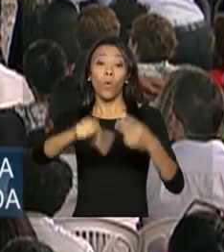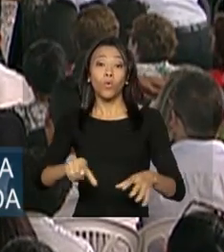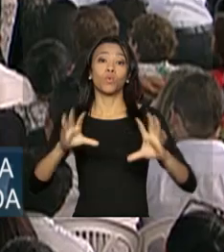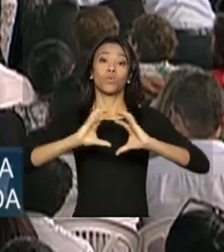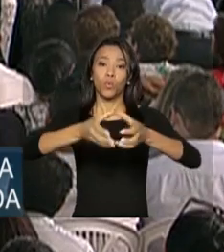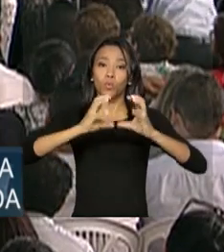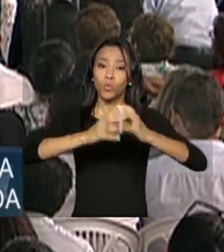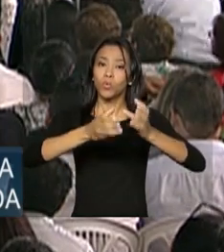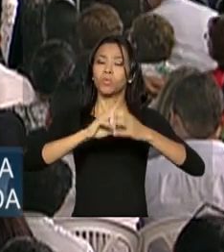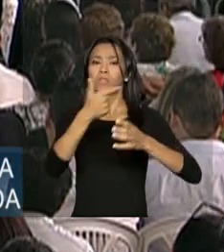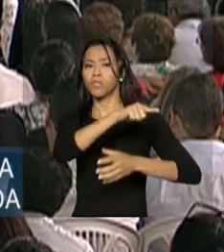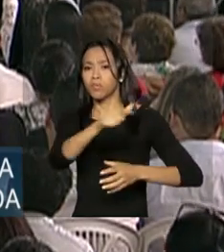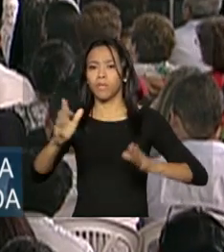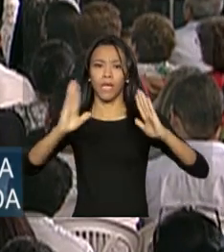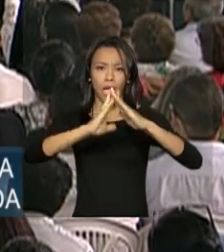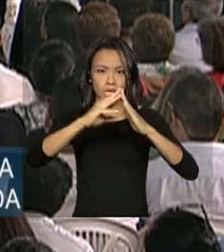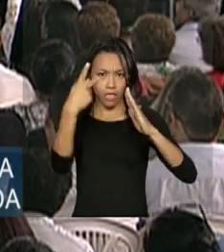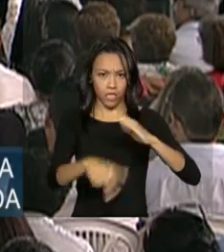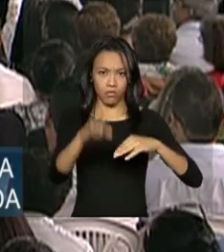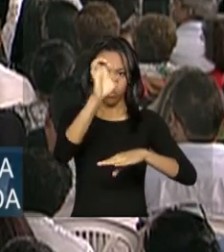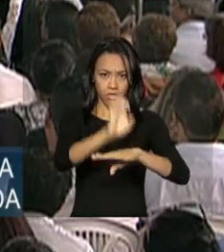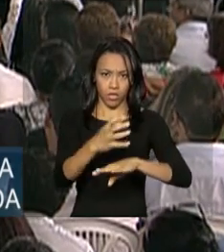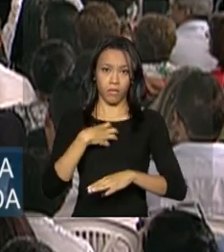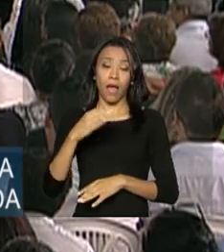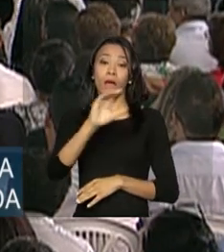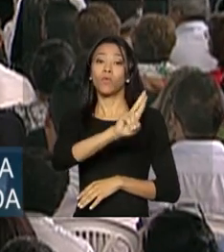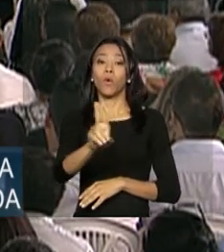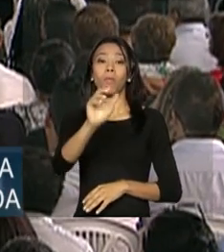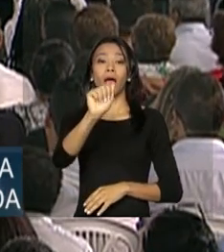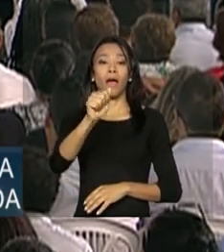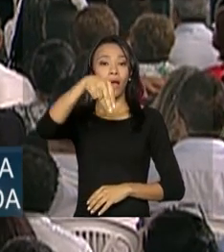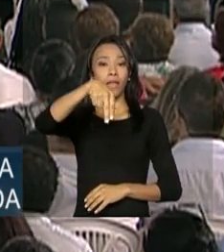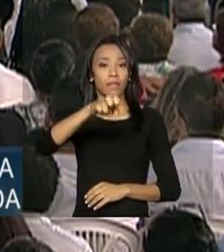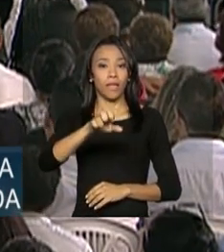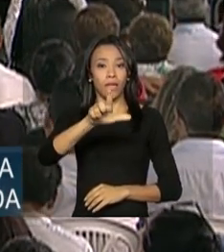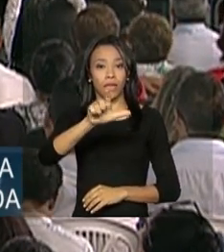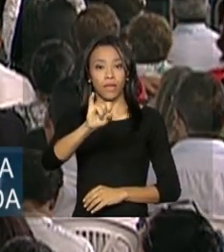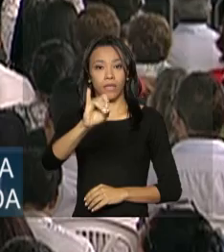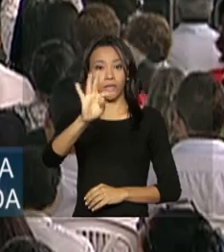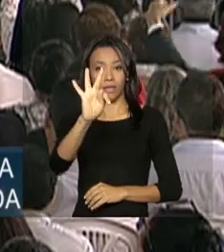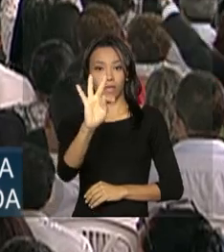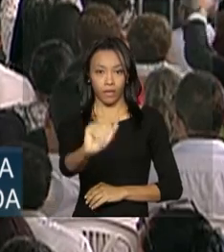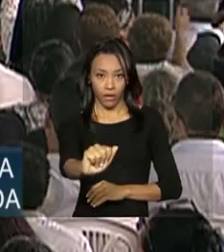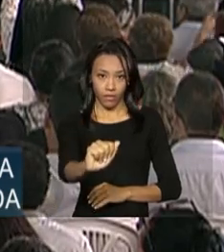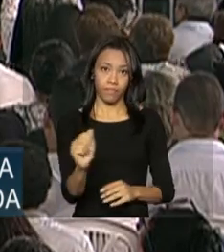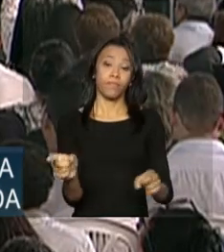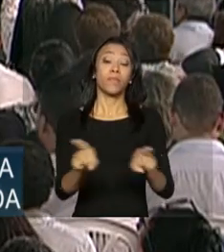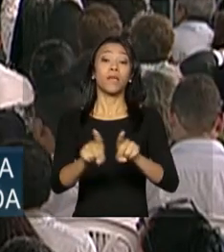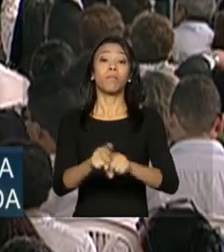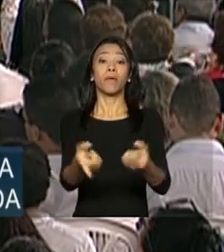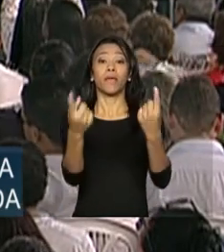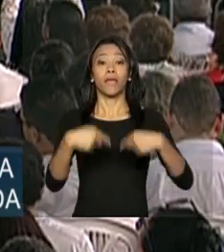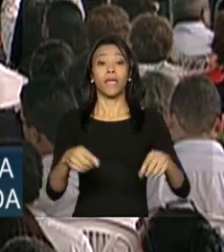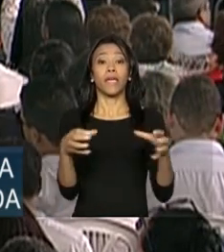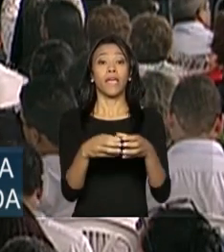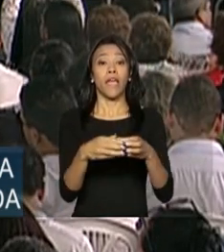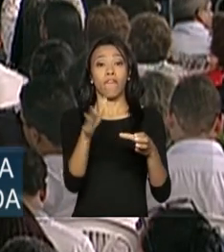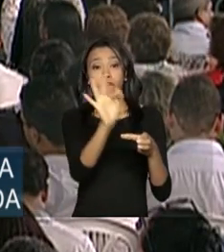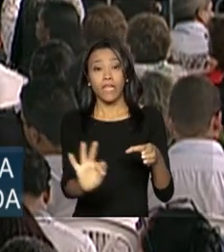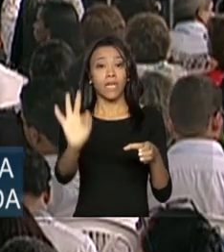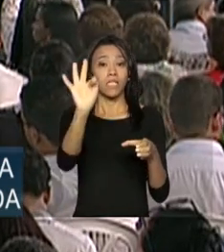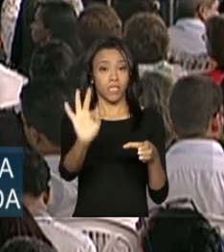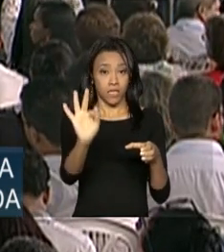da Bahia, a Anelita Teixeira da Silva. Da Federação das Associações